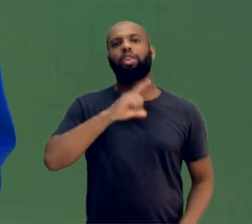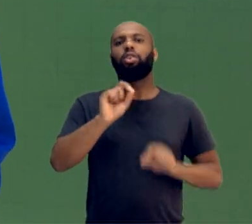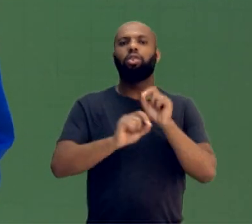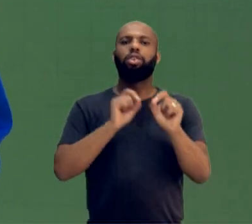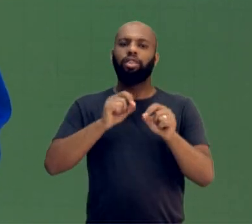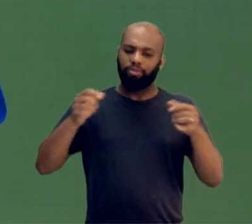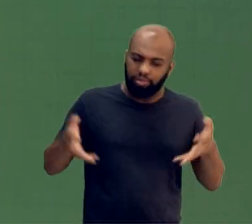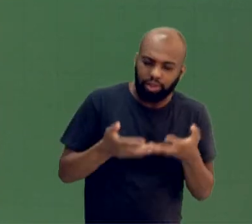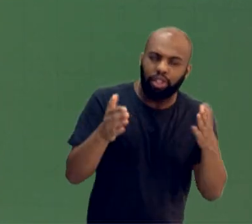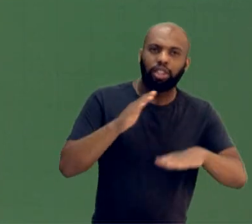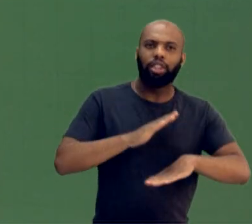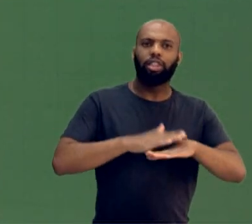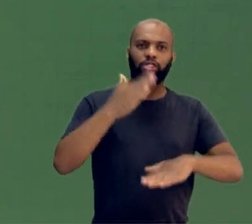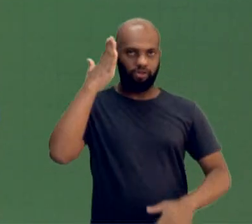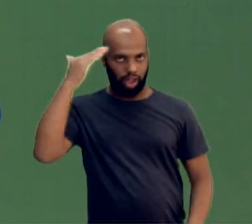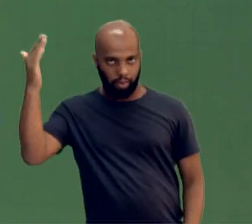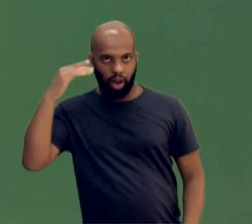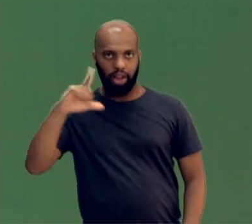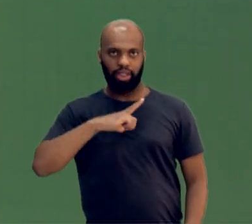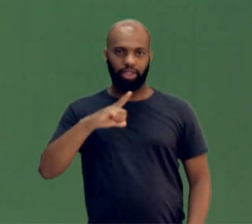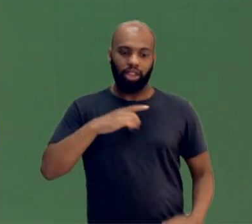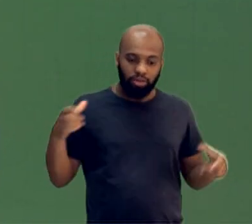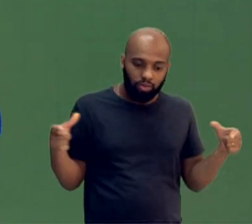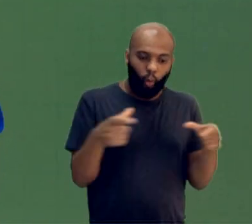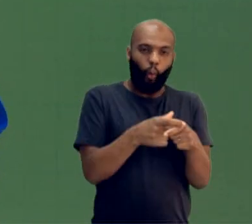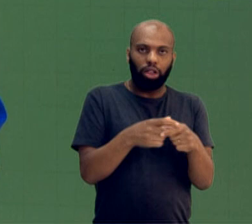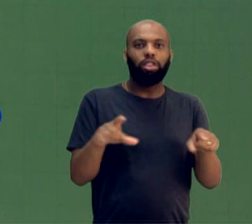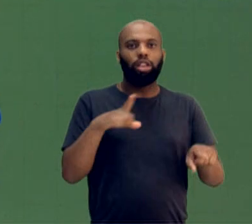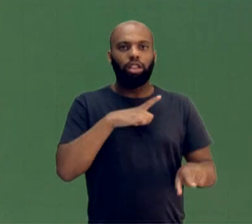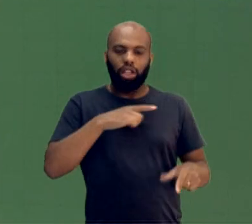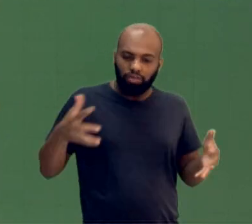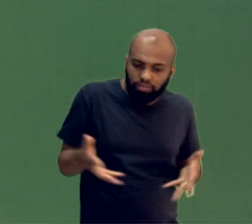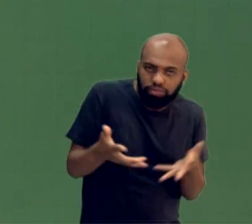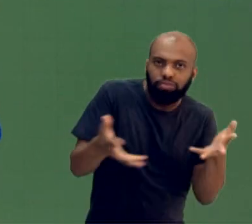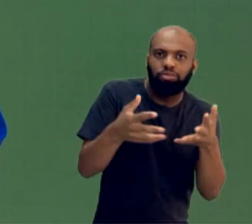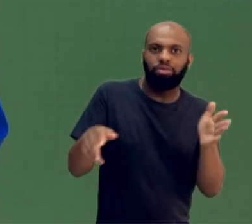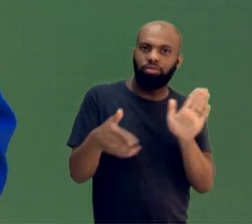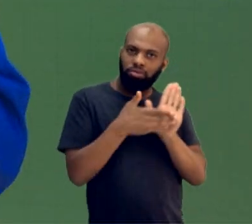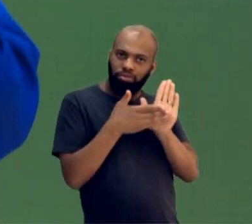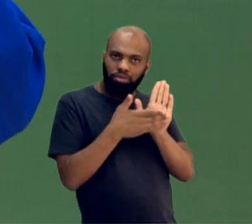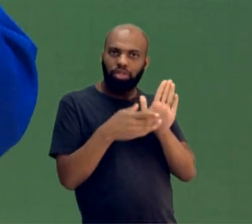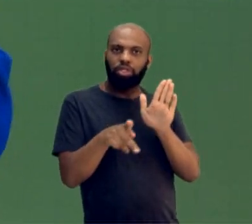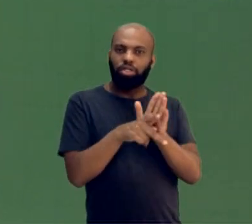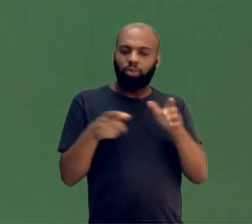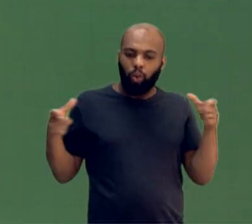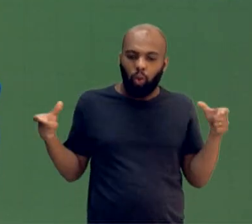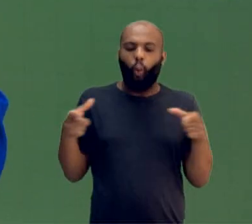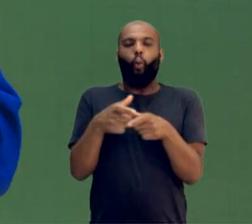mais popular, mais micro, né? Há um grande incentivo, né, a propostas de redução